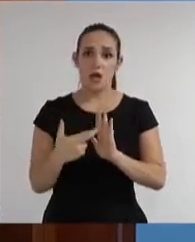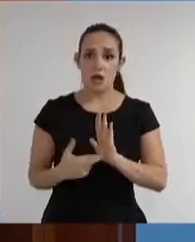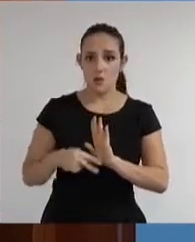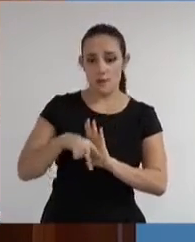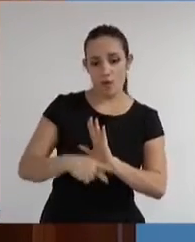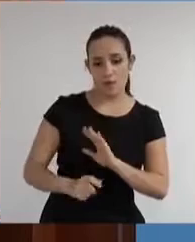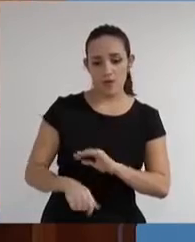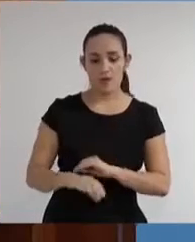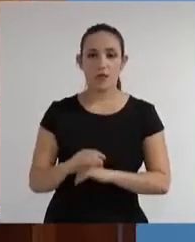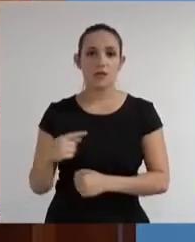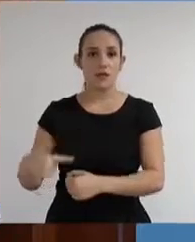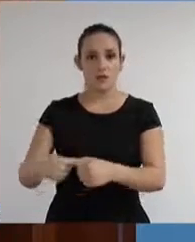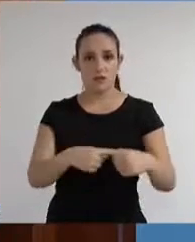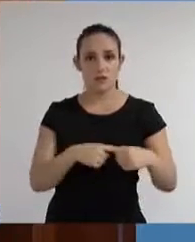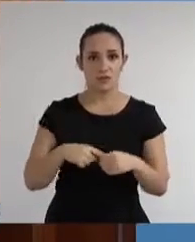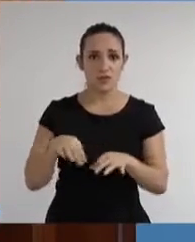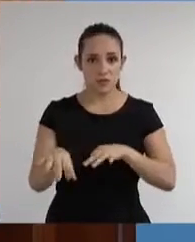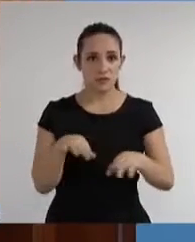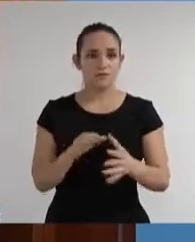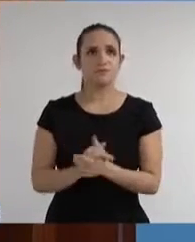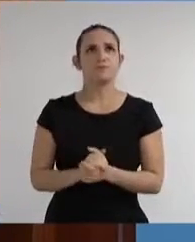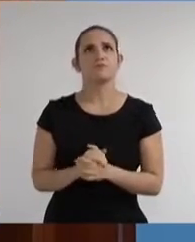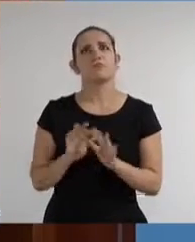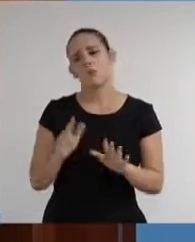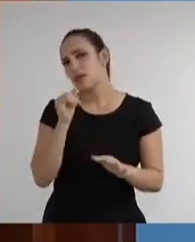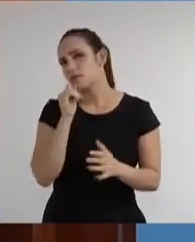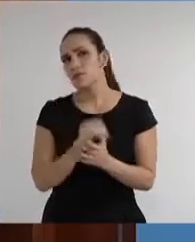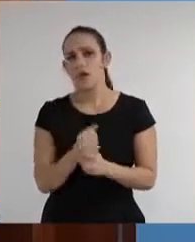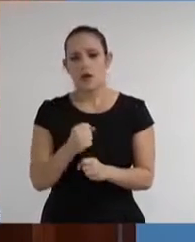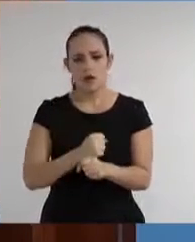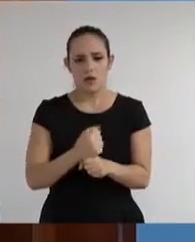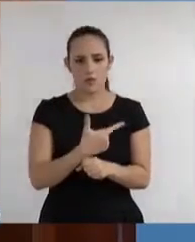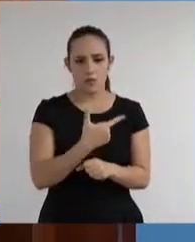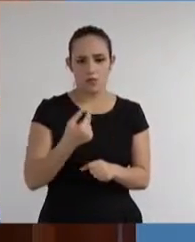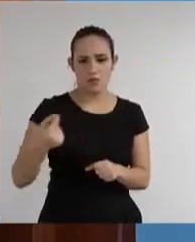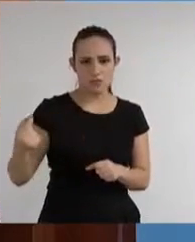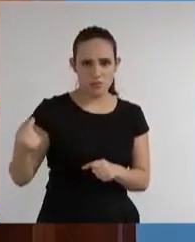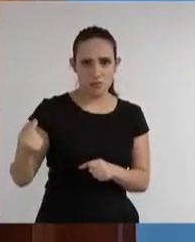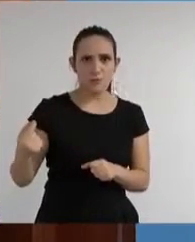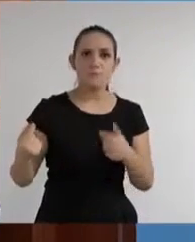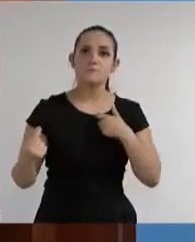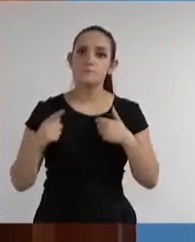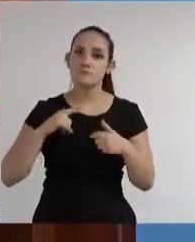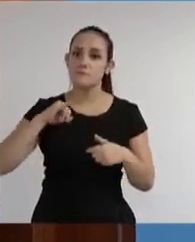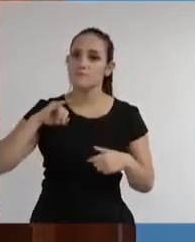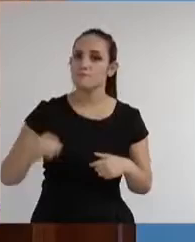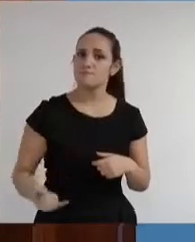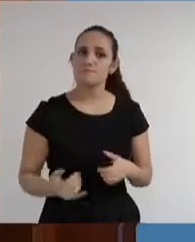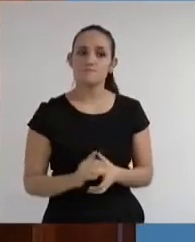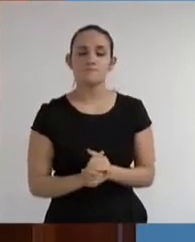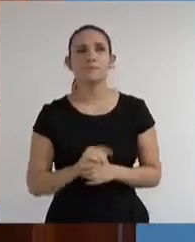Sul. Eu, no ano de 2000, tive a oportunidade de andar, e depois,